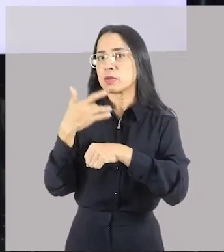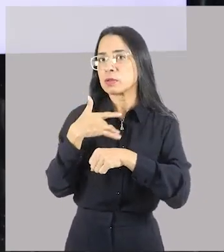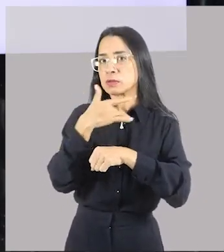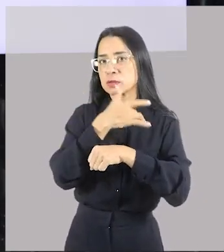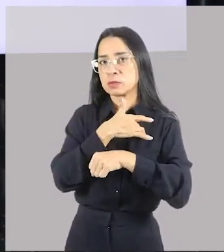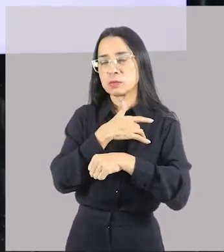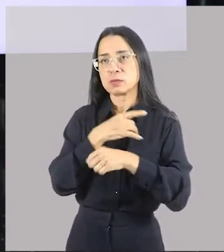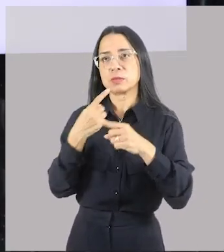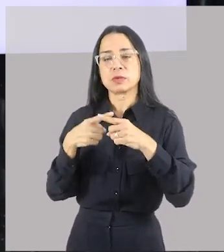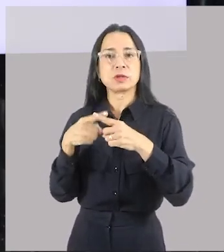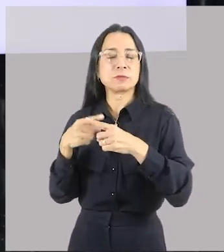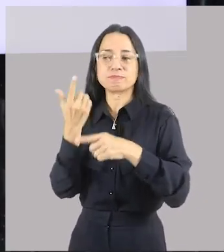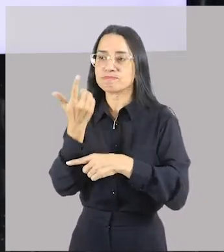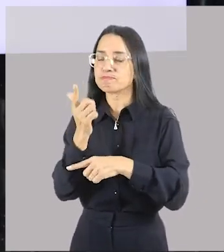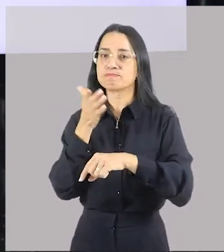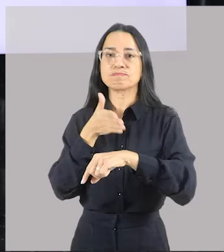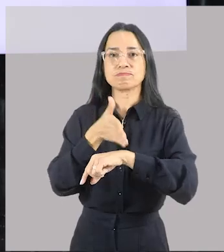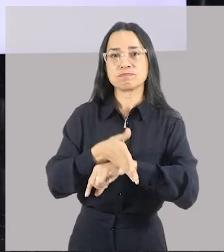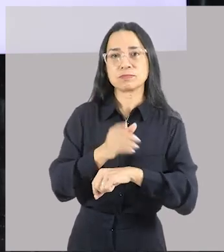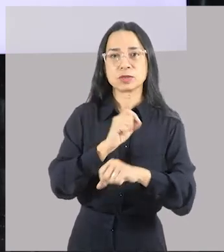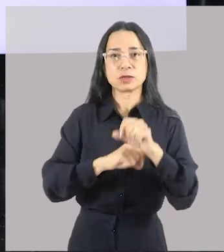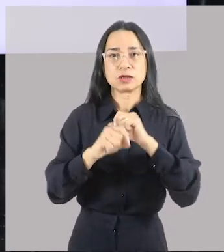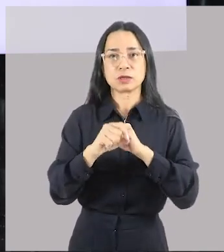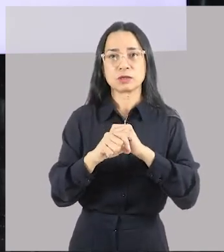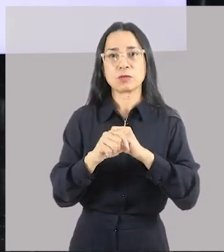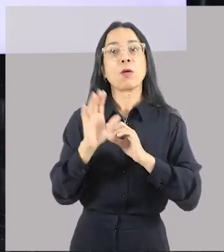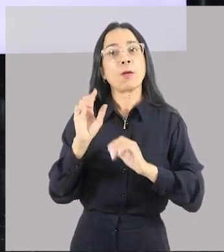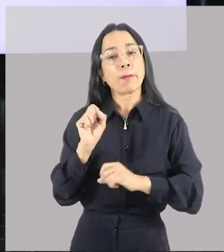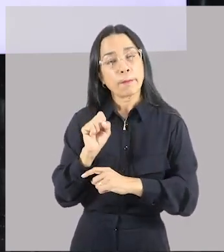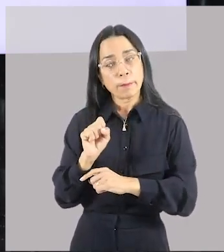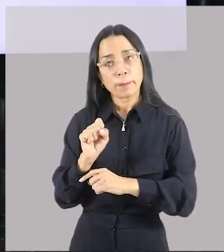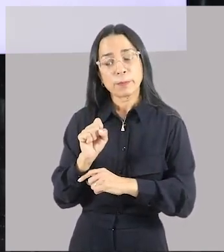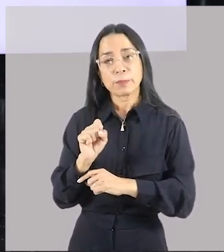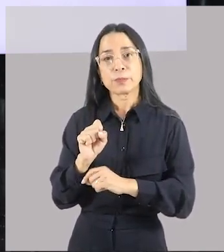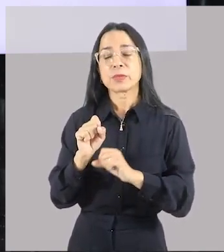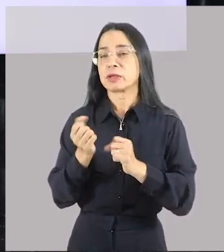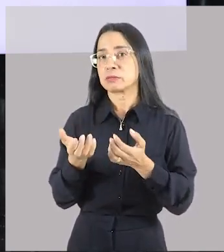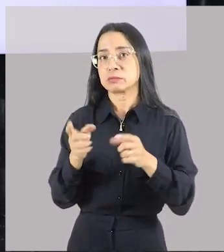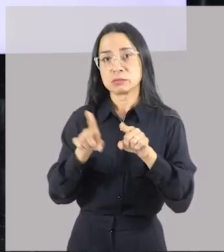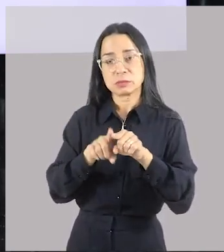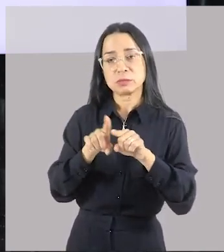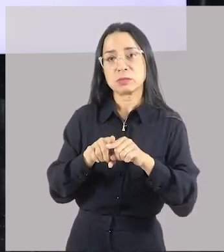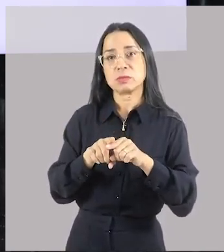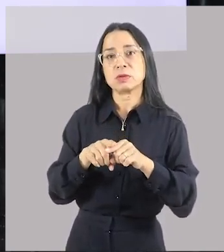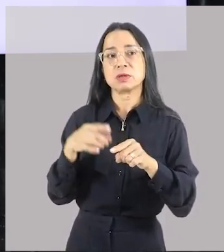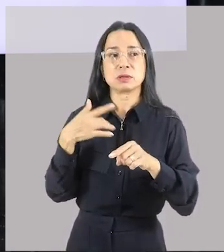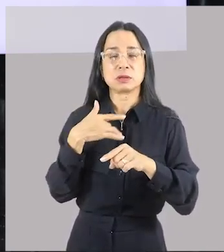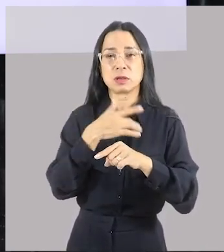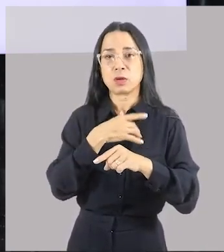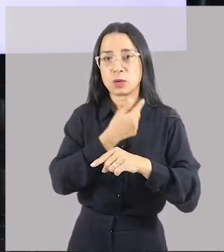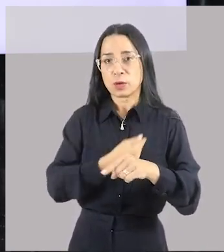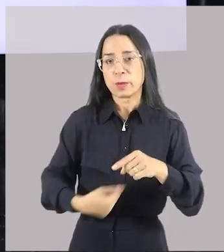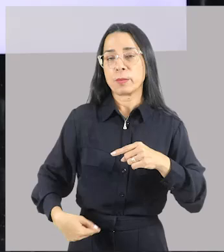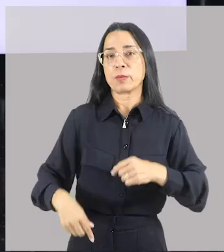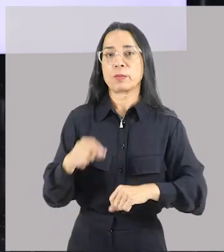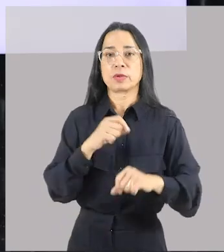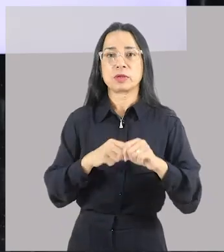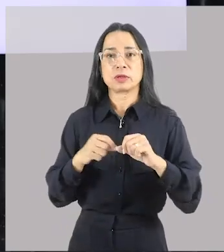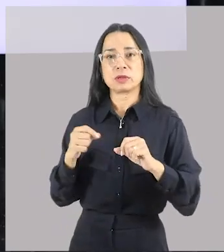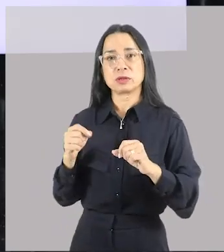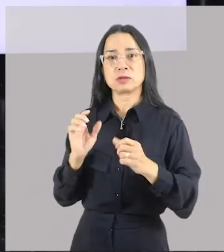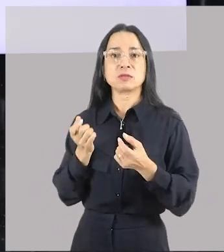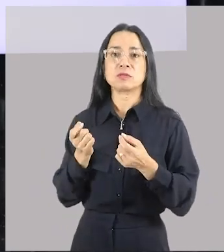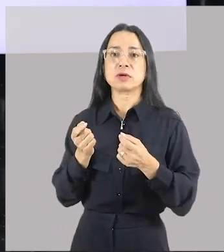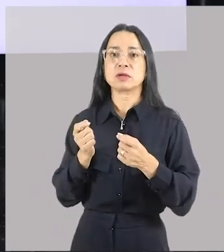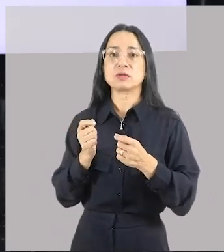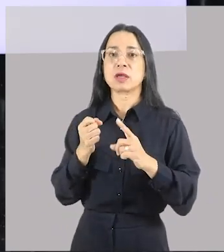ter acesso, né, mesmo à saúde pública. Então isso vai impactar muito fortemente em grande parte da sociedade,